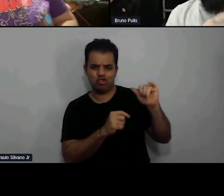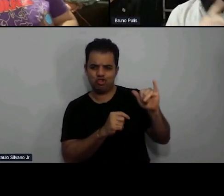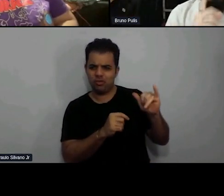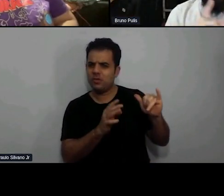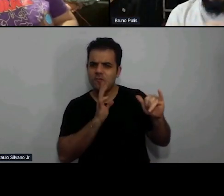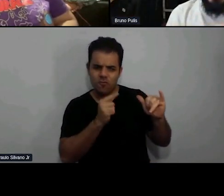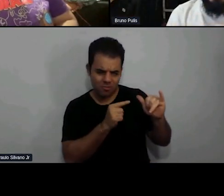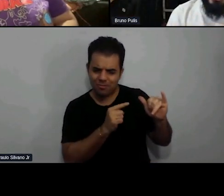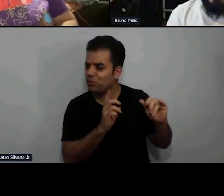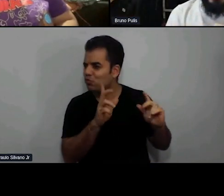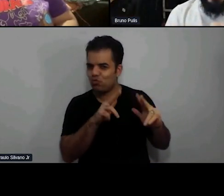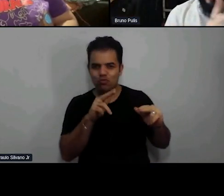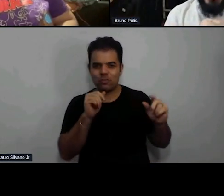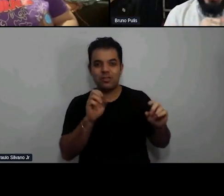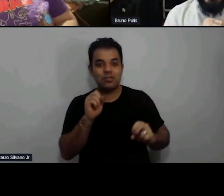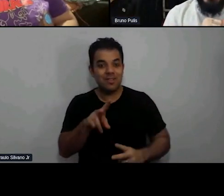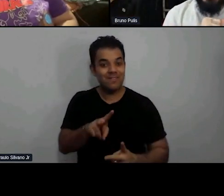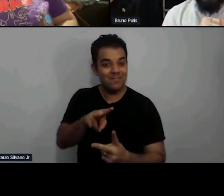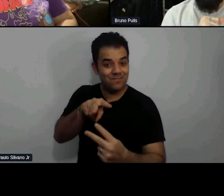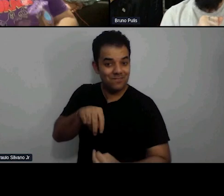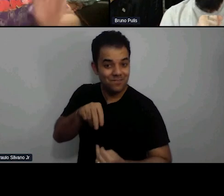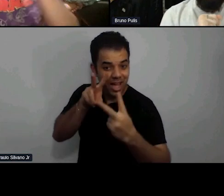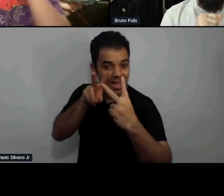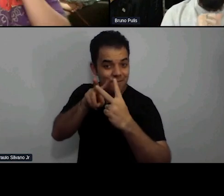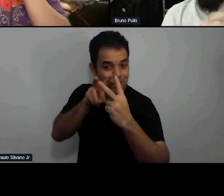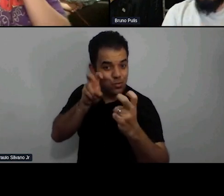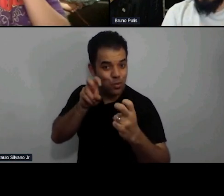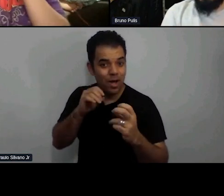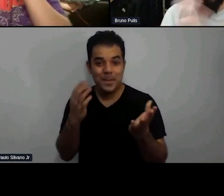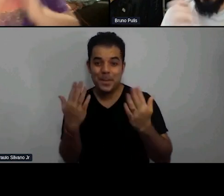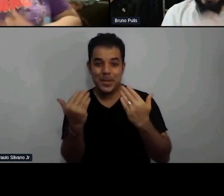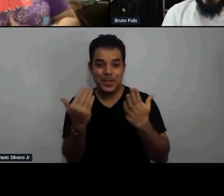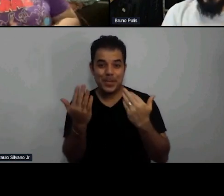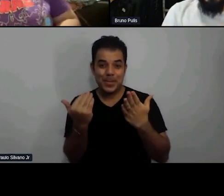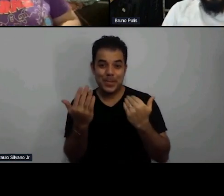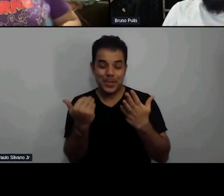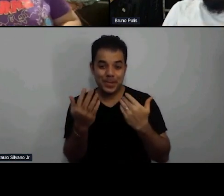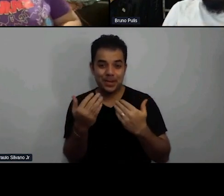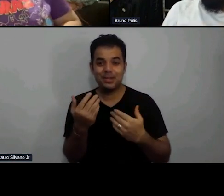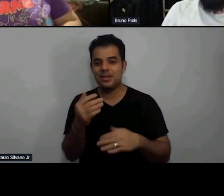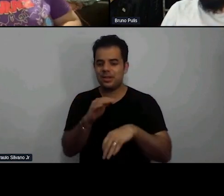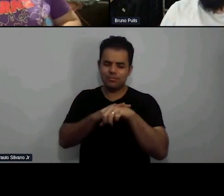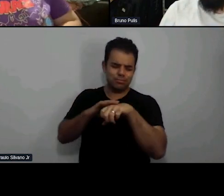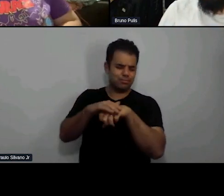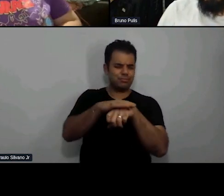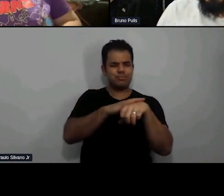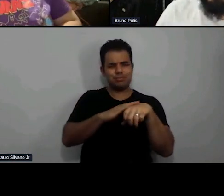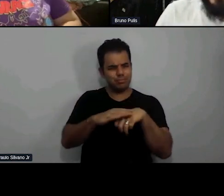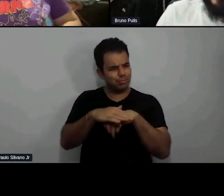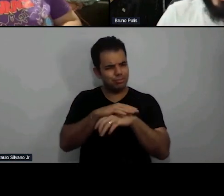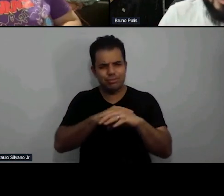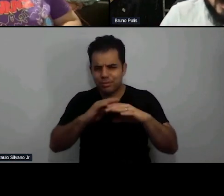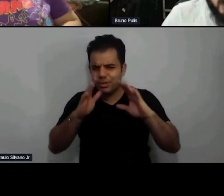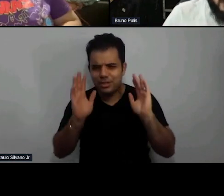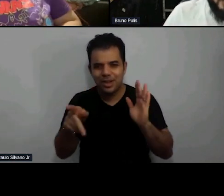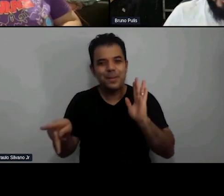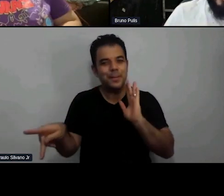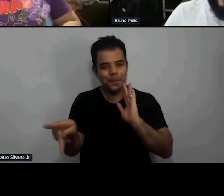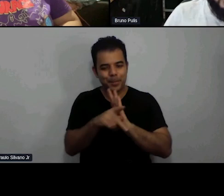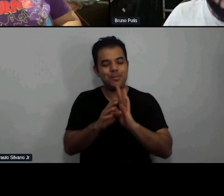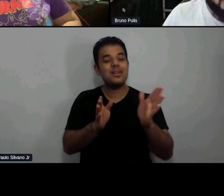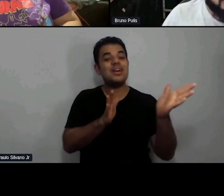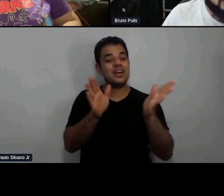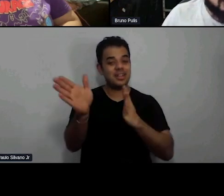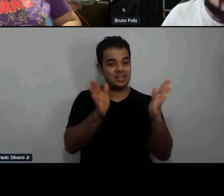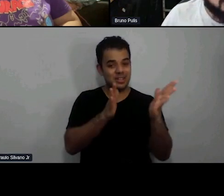eu vejo ela por vídeo e a gente conversando. E assim, a gente já trocou muita ideia, principalmente nessa questão de